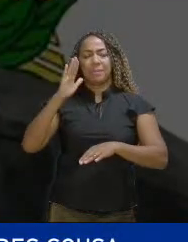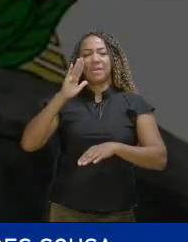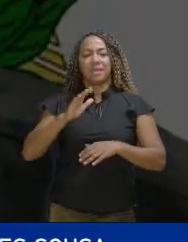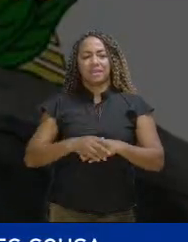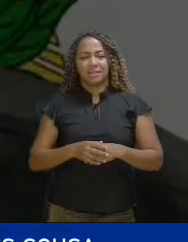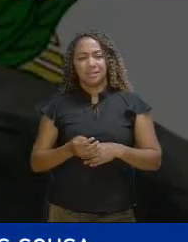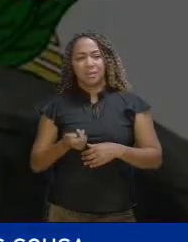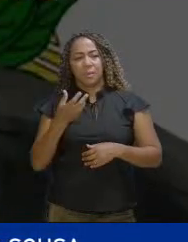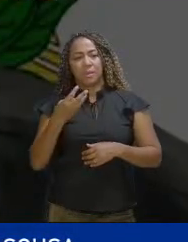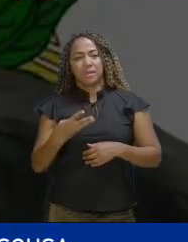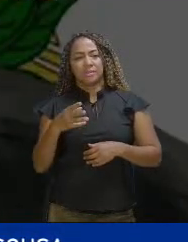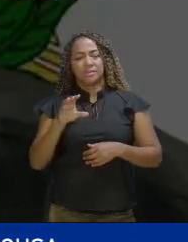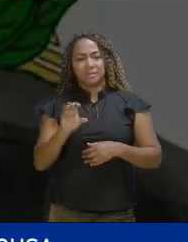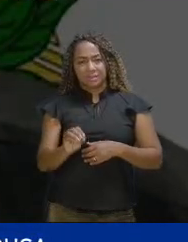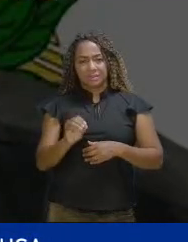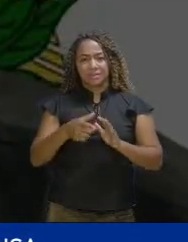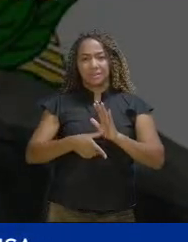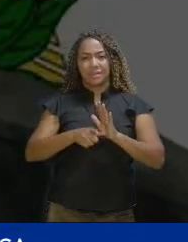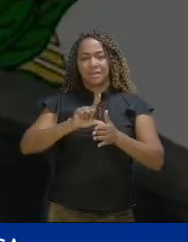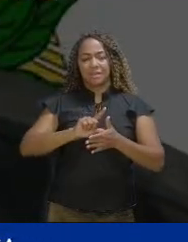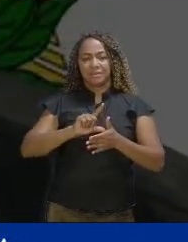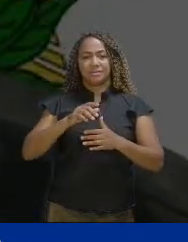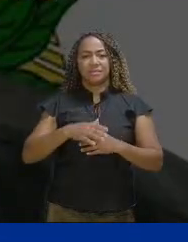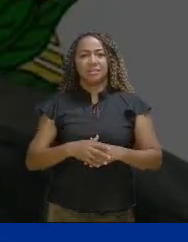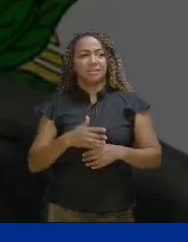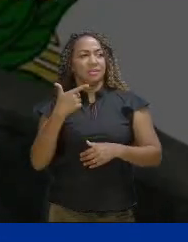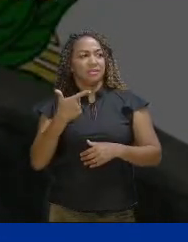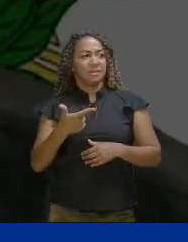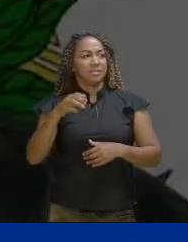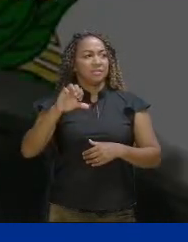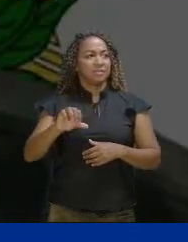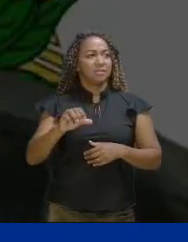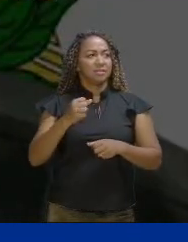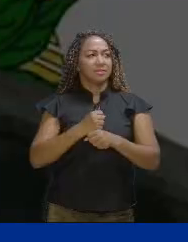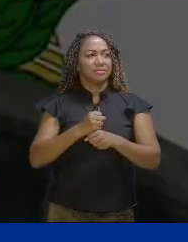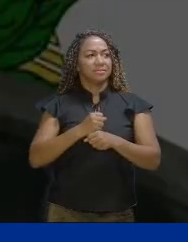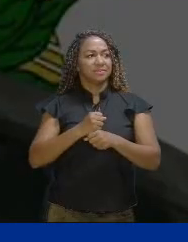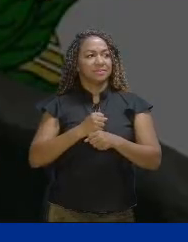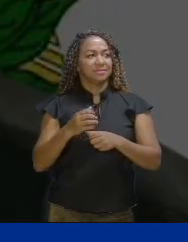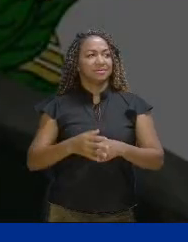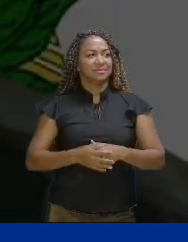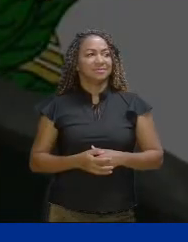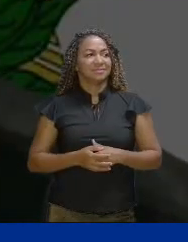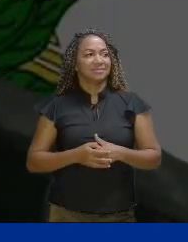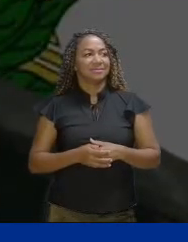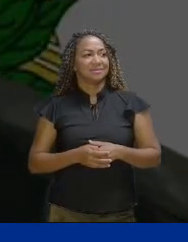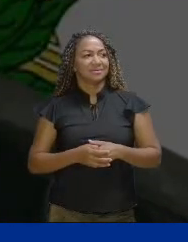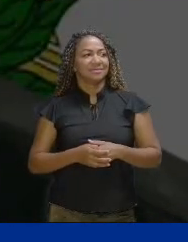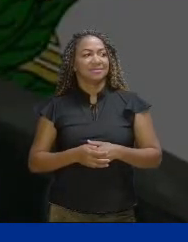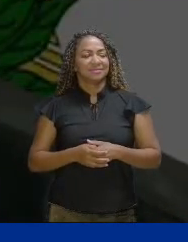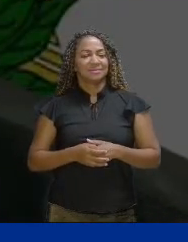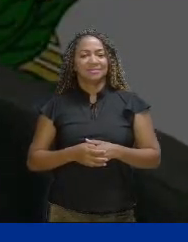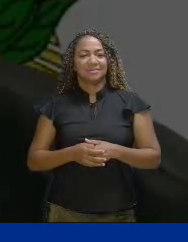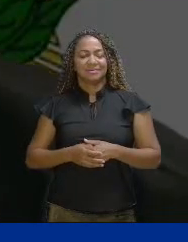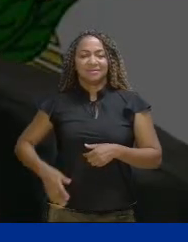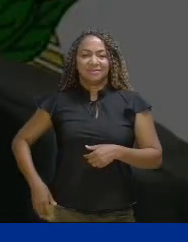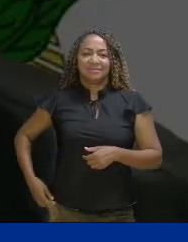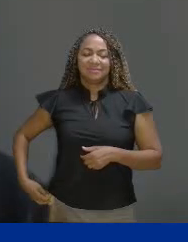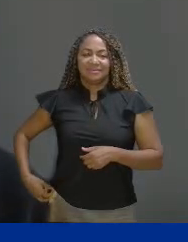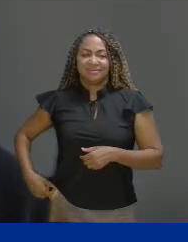quase 30. Eu sou contemporâneo dela, 29 anos, né, doutora? Não precisa lembrar. Está